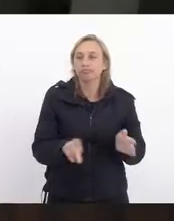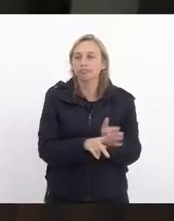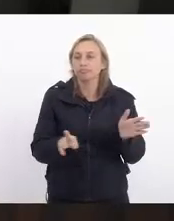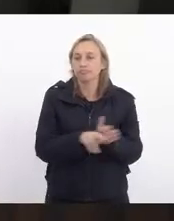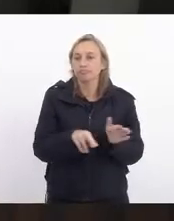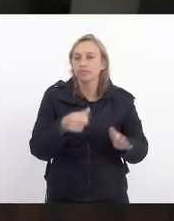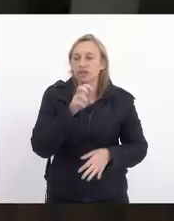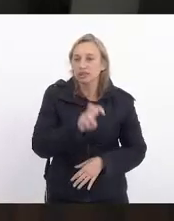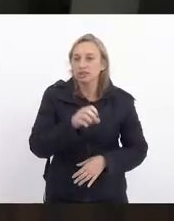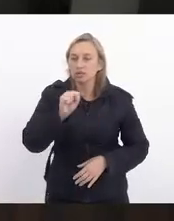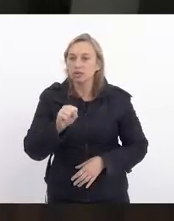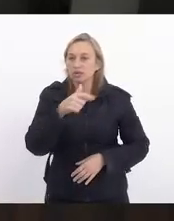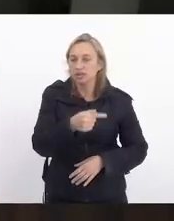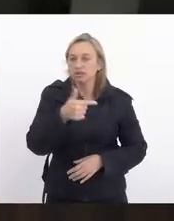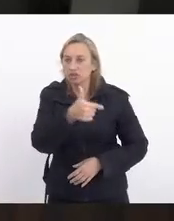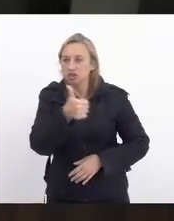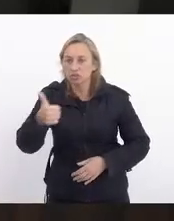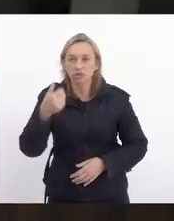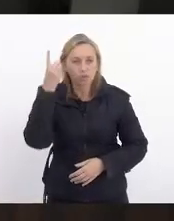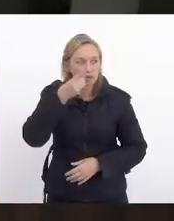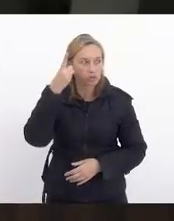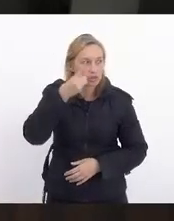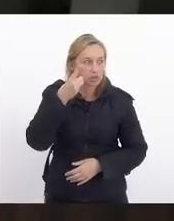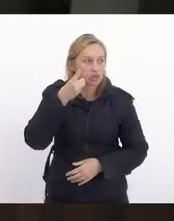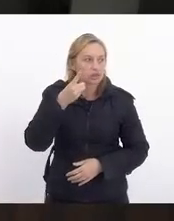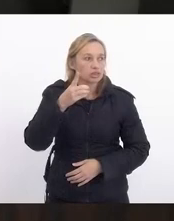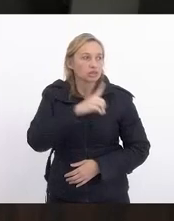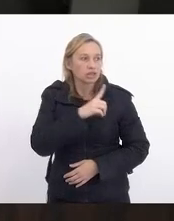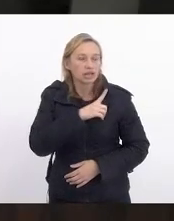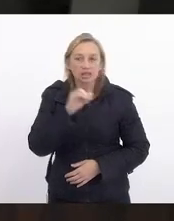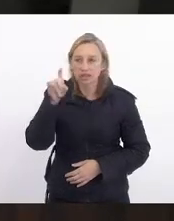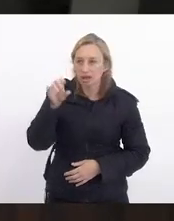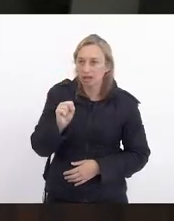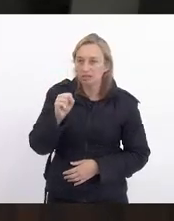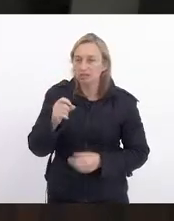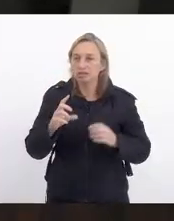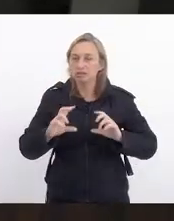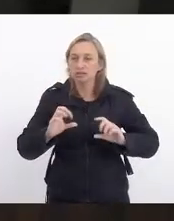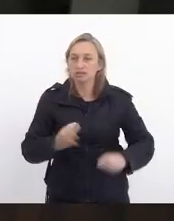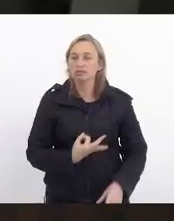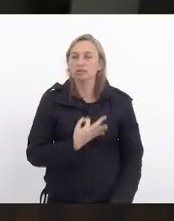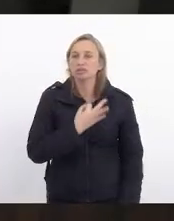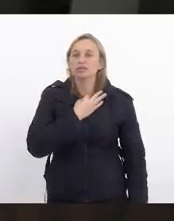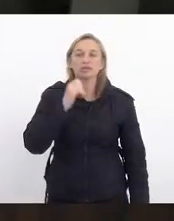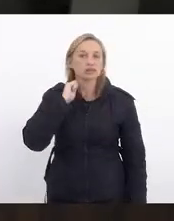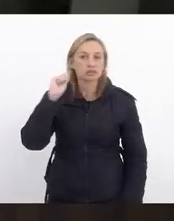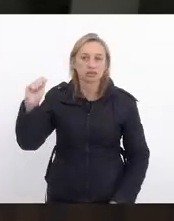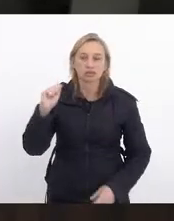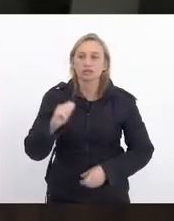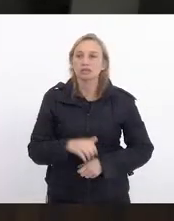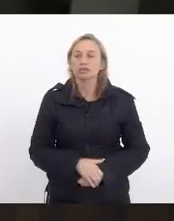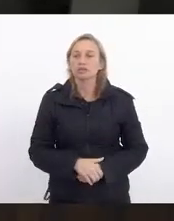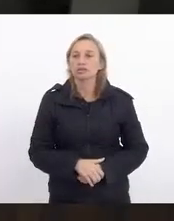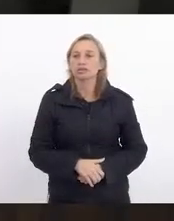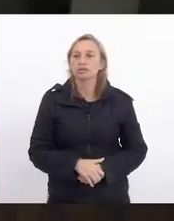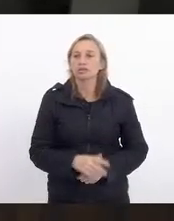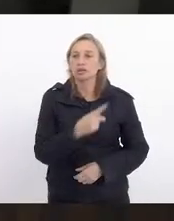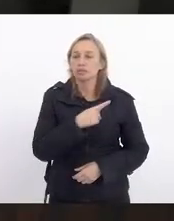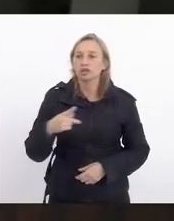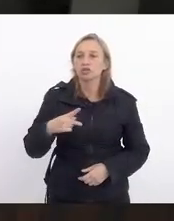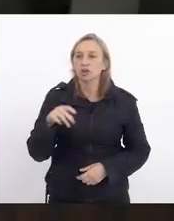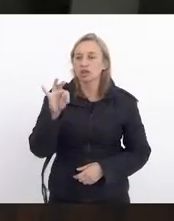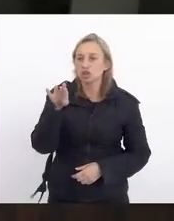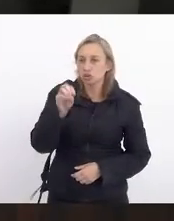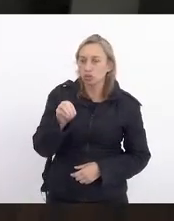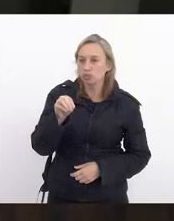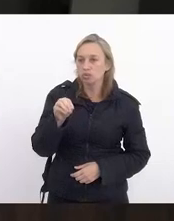projeto de resolução 587 21 de autoria do deputado delegado Carlos Augusto concede medalha Tiradentes e respectivo diploma ao pastor